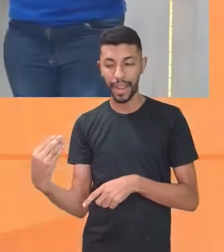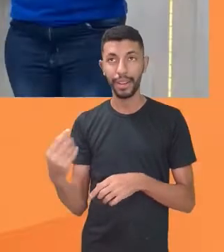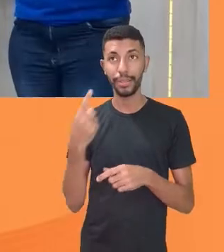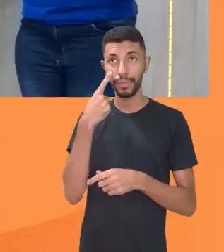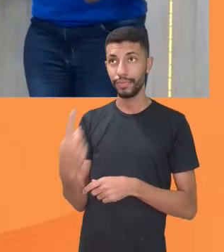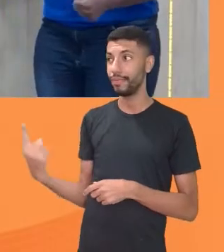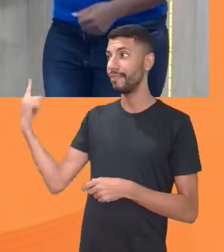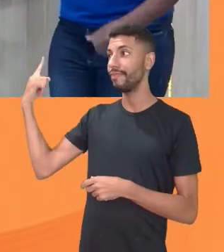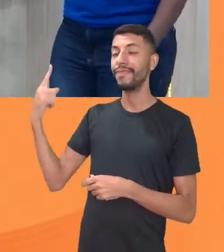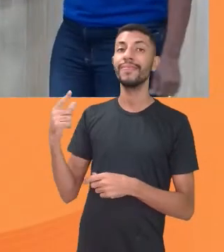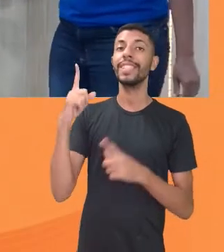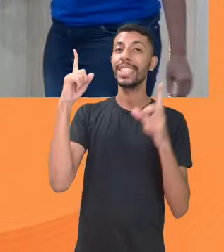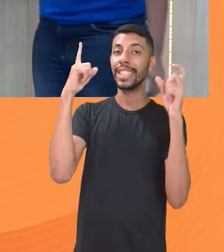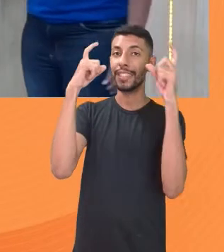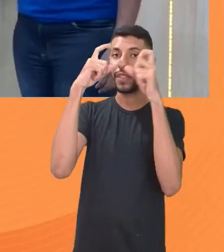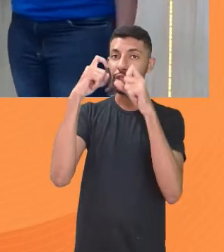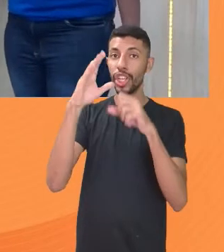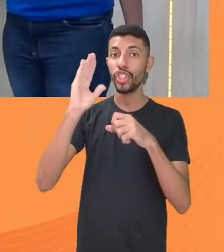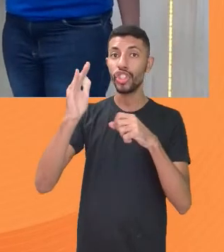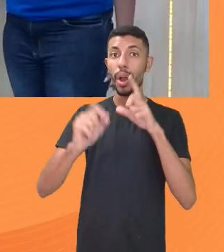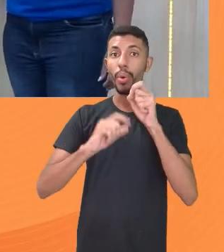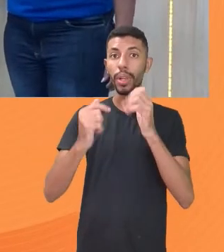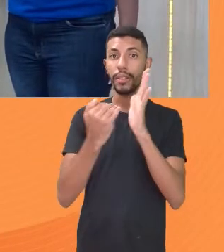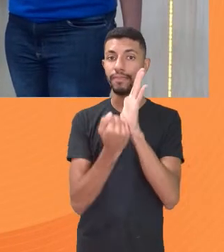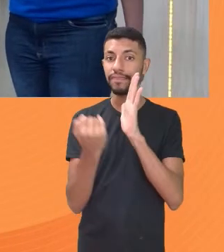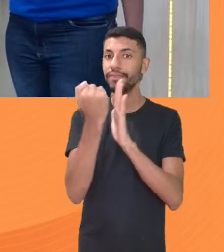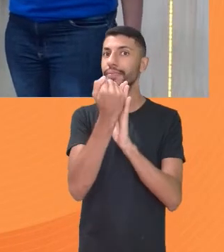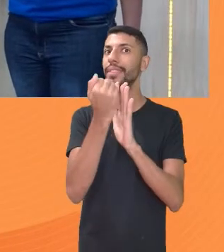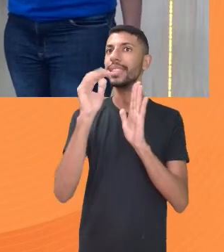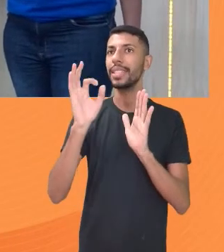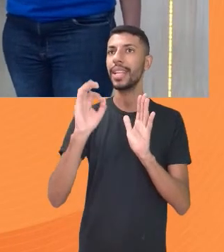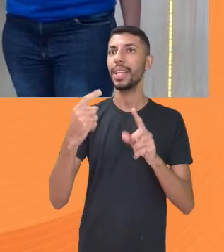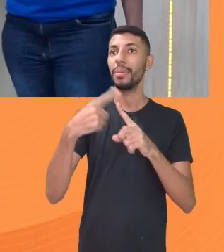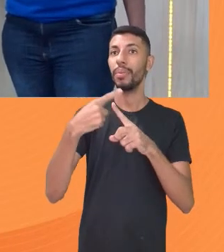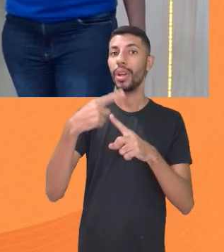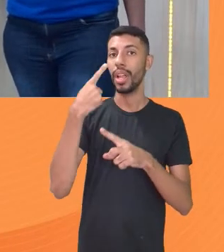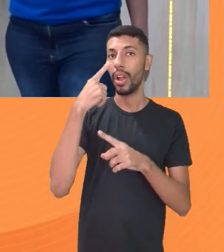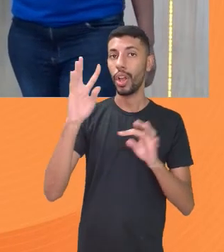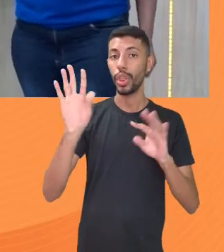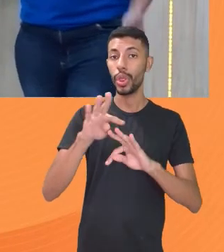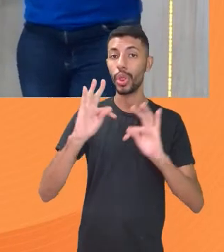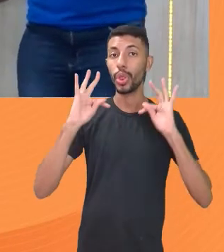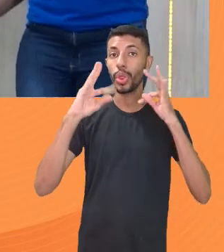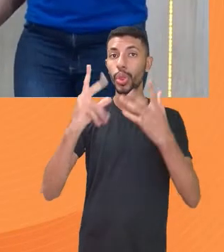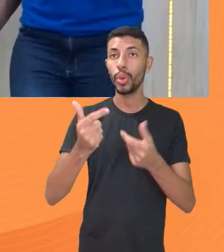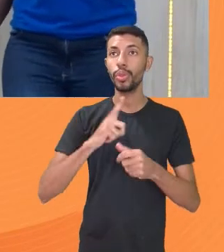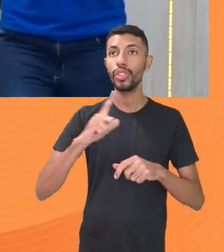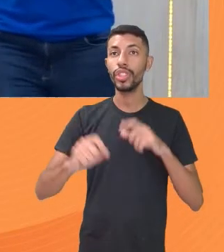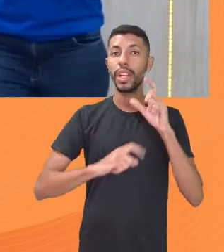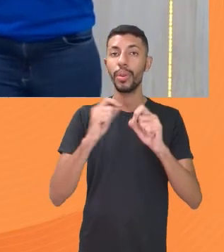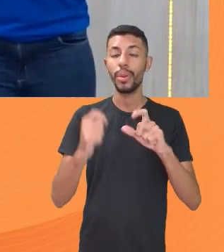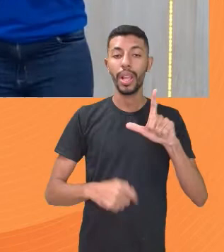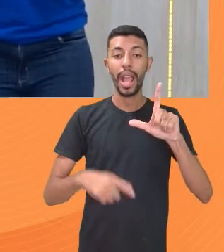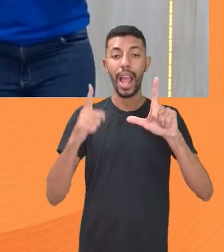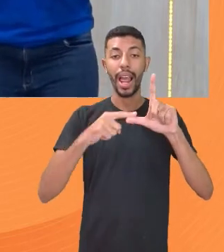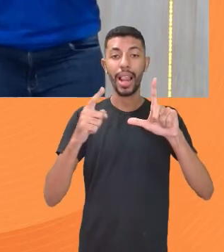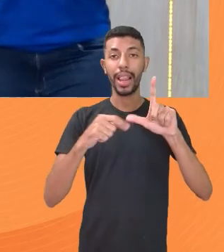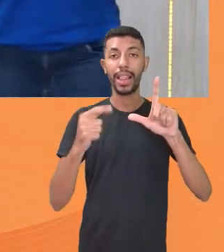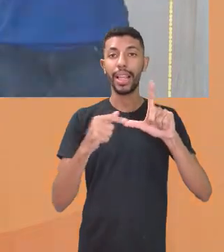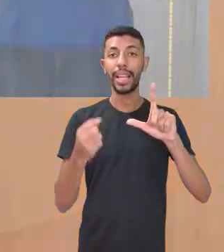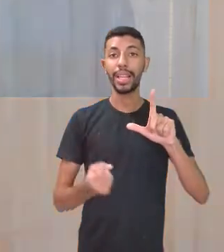um pouquinho, porque todos têm o mesmo início, a mesma sílaba